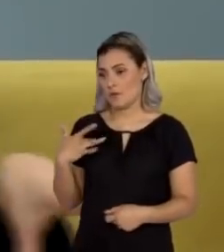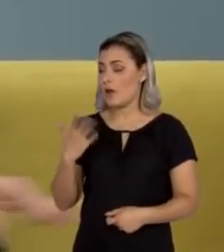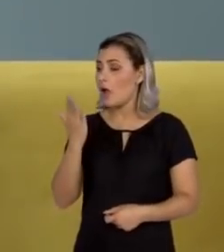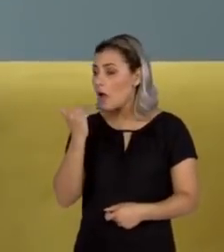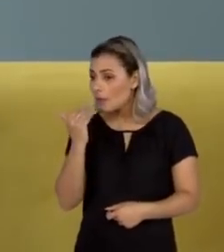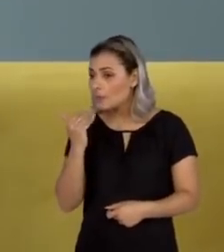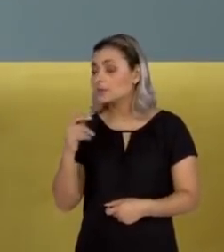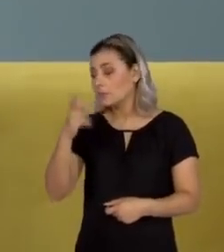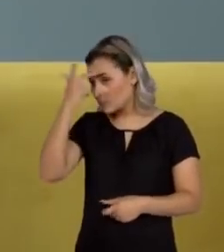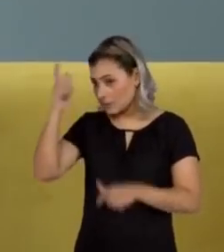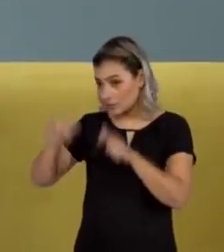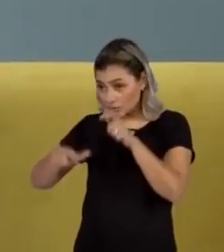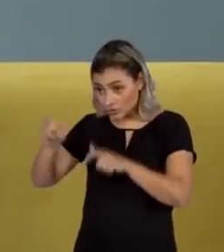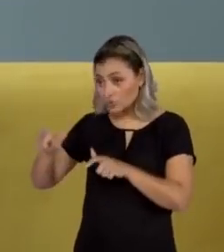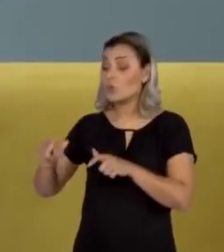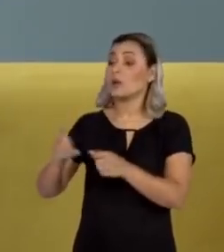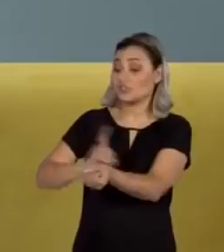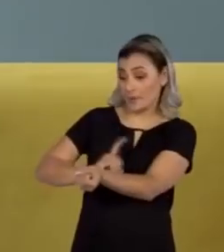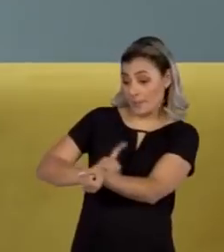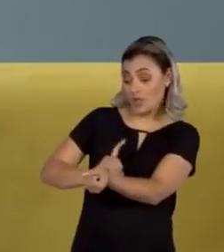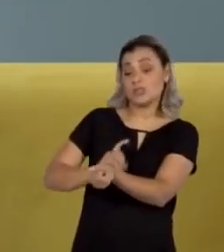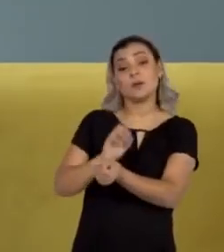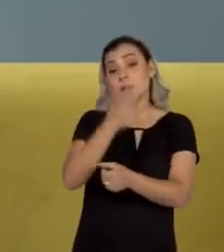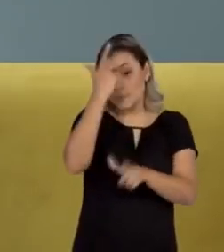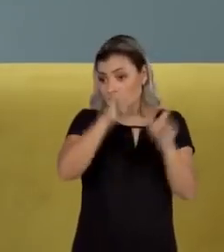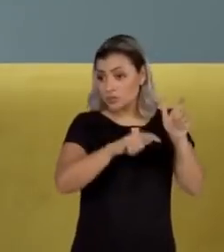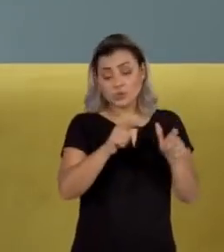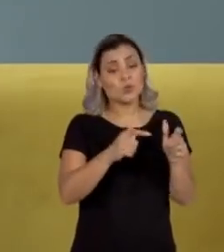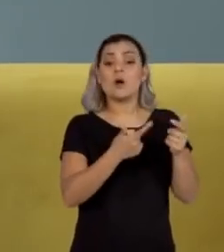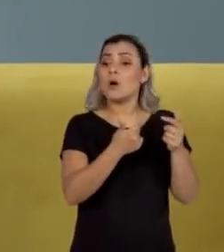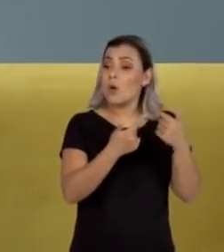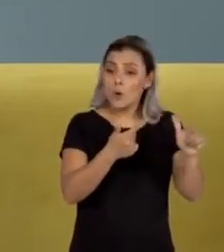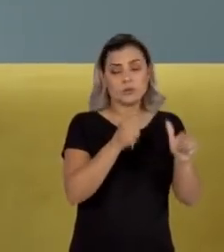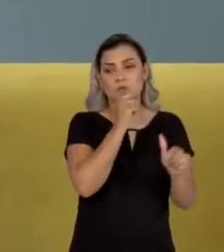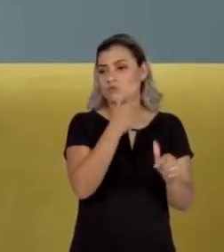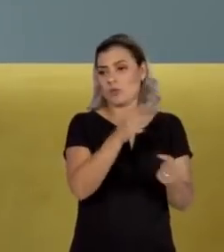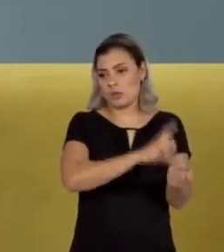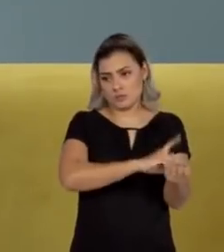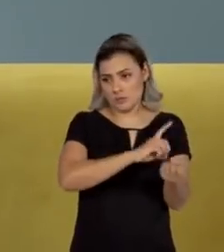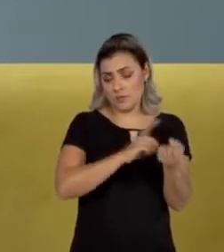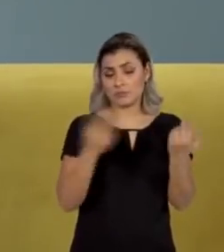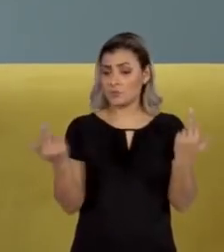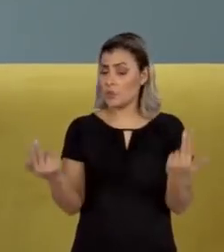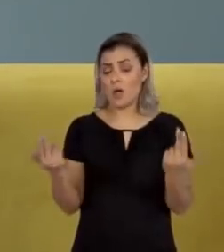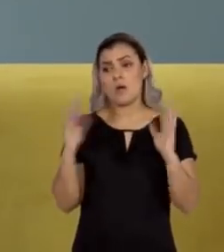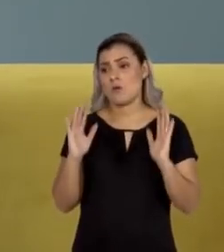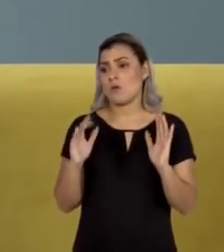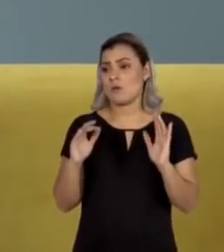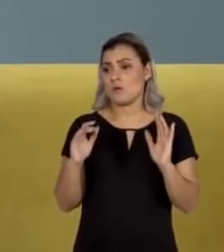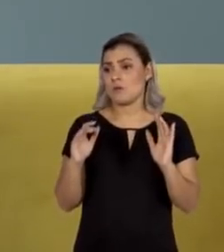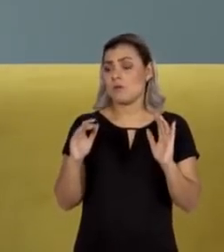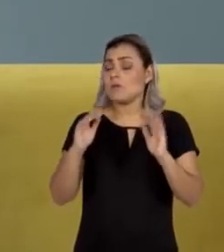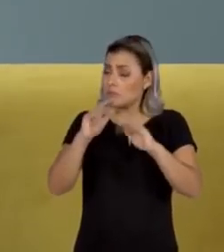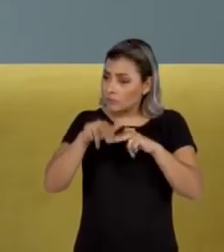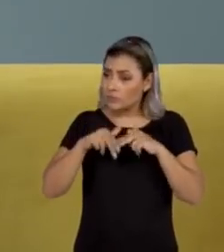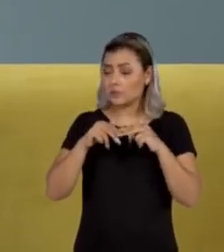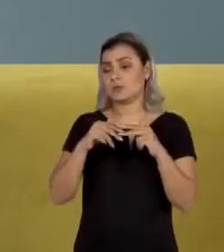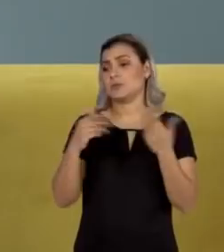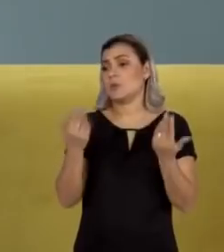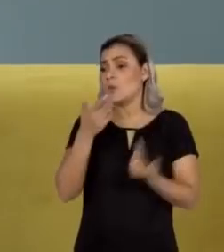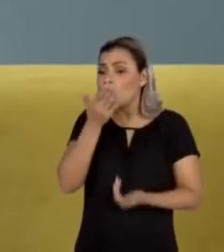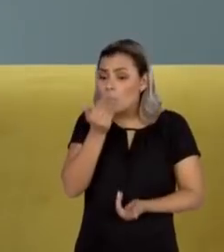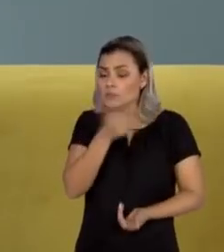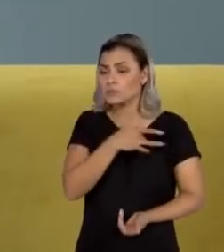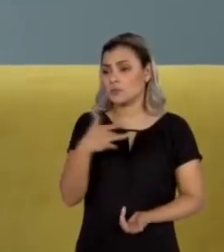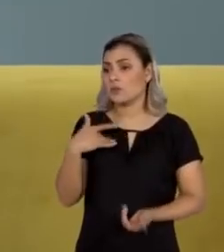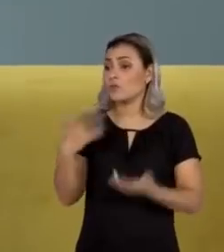população que tem diabetes e para que não tem diabetes não muda, né? Ela não tem essas restrições todas. E hoje nós temos